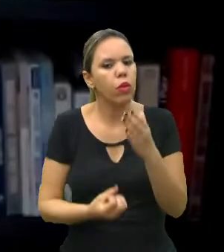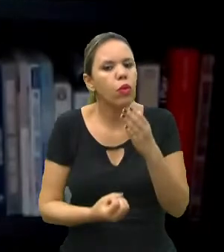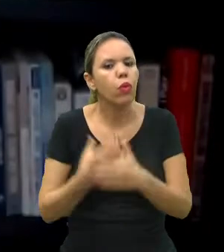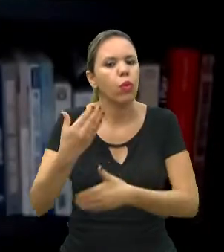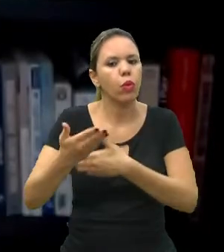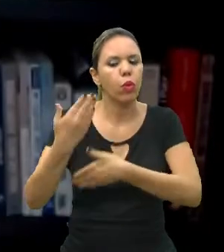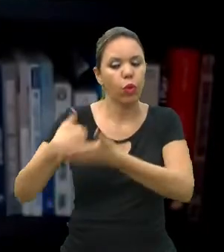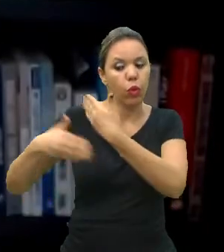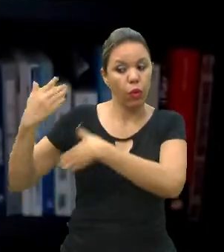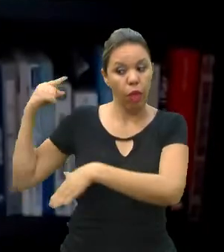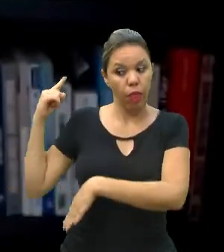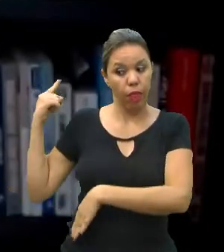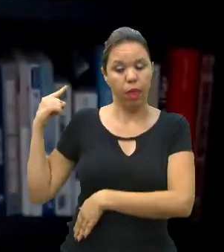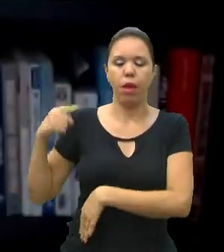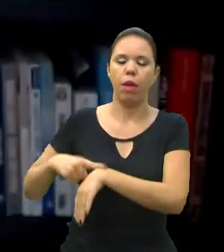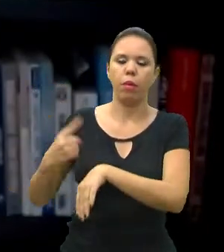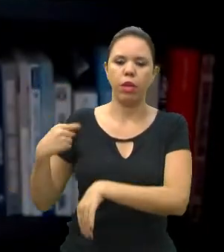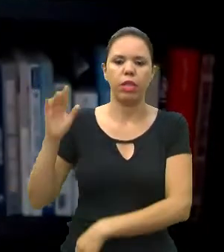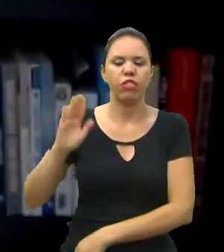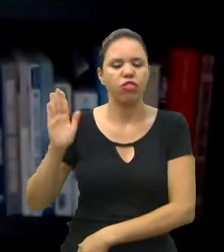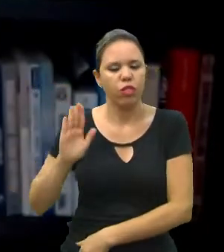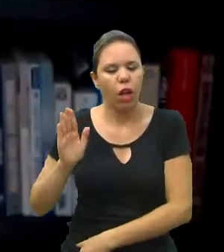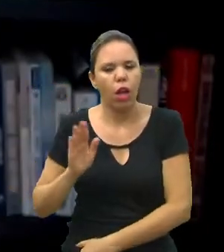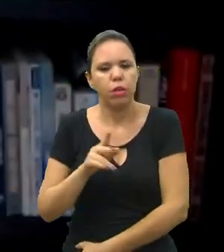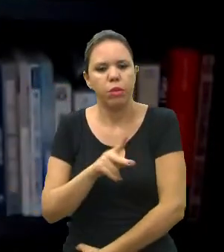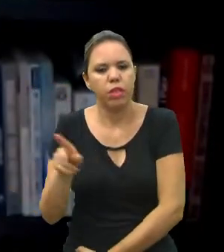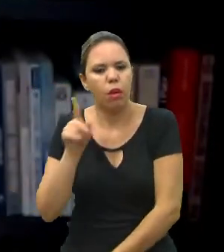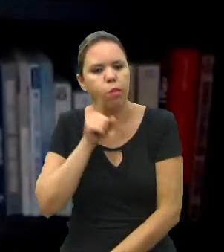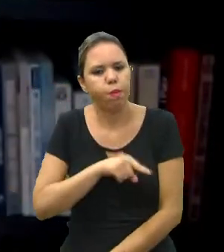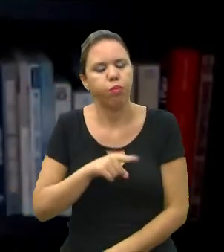vem gerando, desde o tempo em que ele era candidato à presidência dos